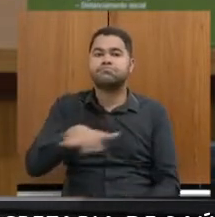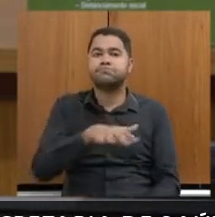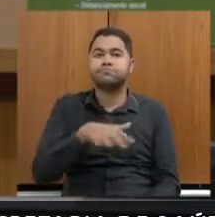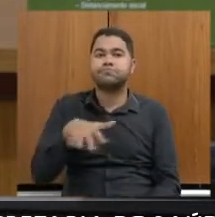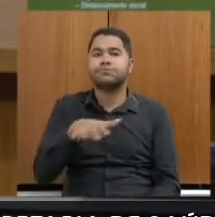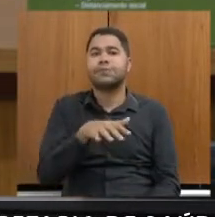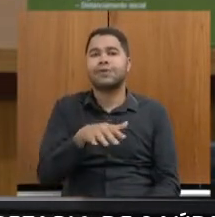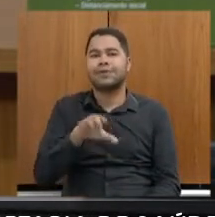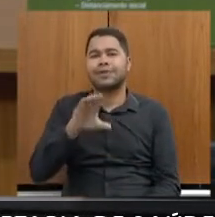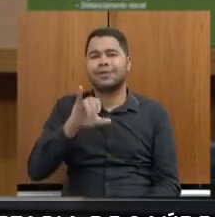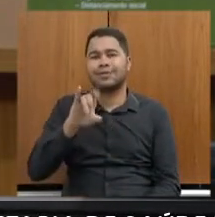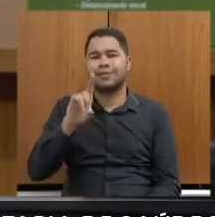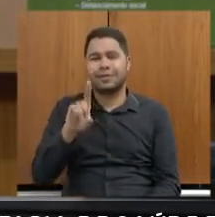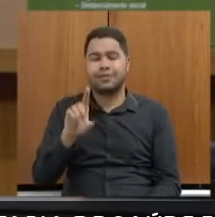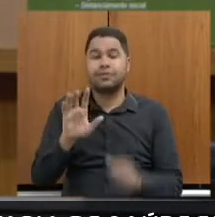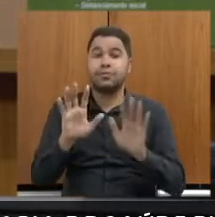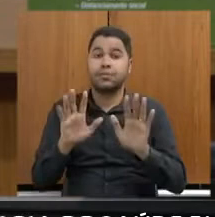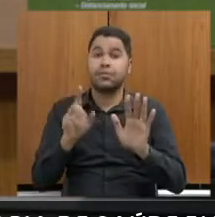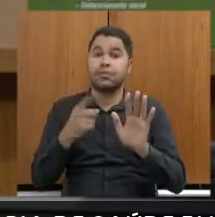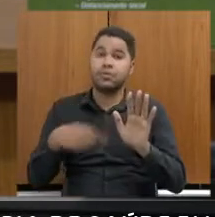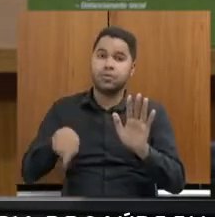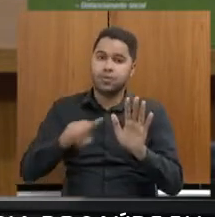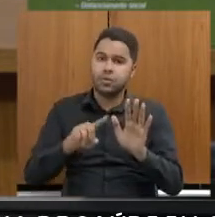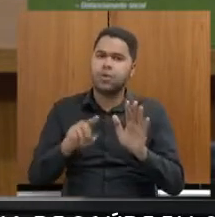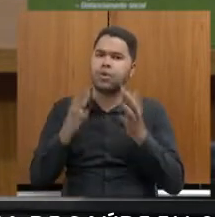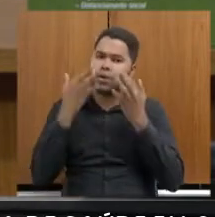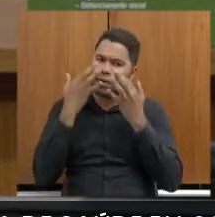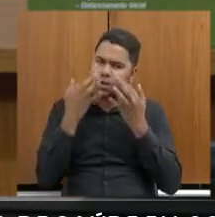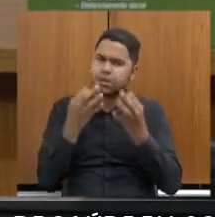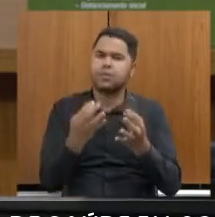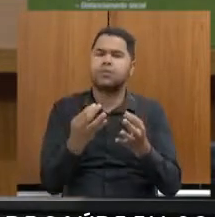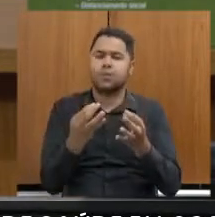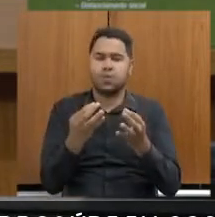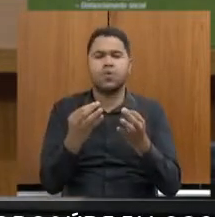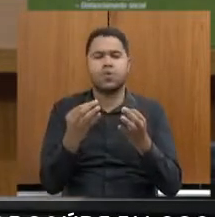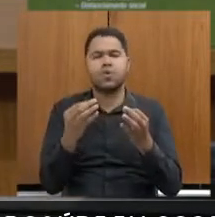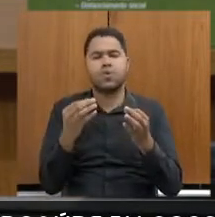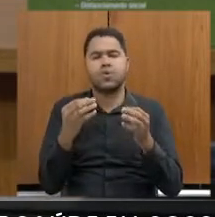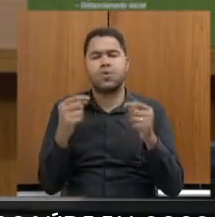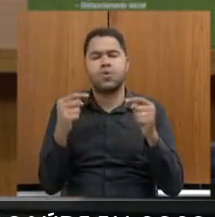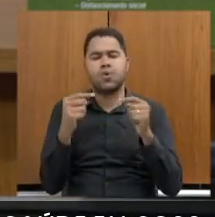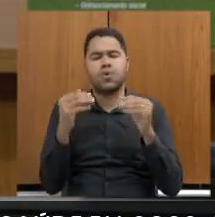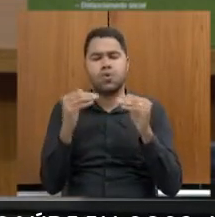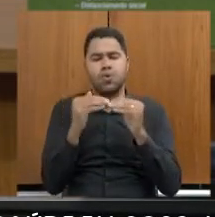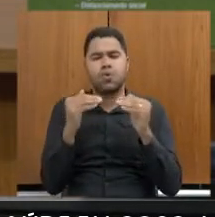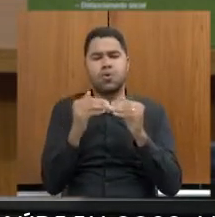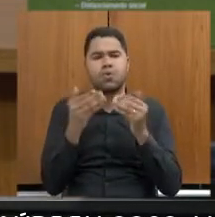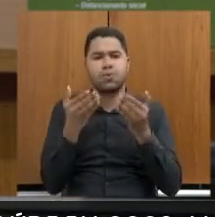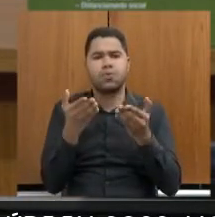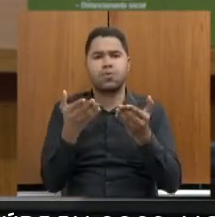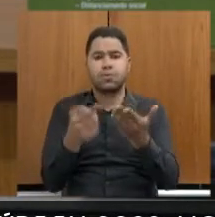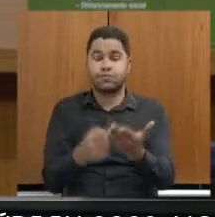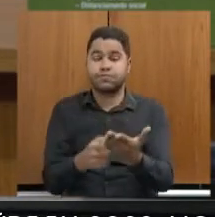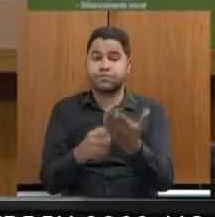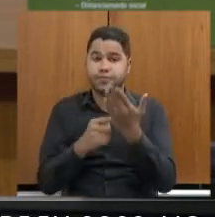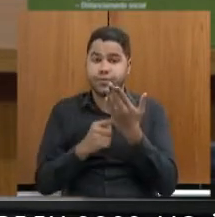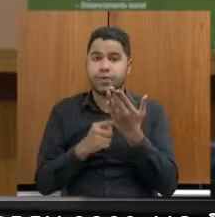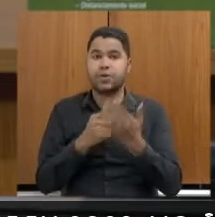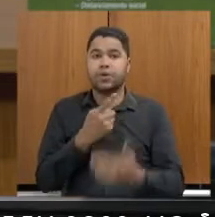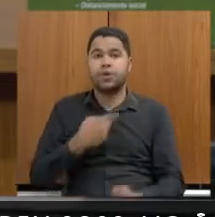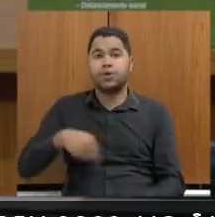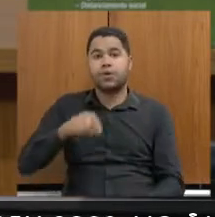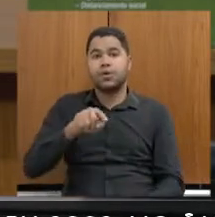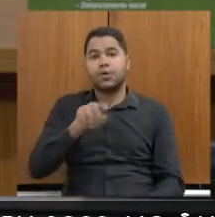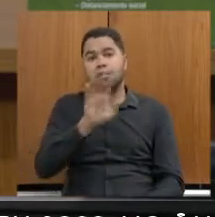que tem que passar por cima né mas a gente tá dando todo atenção e a gente concorda com esse olhar com o senhor traz da